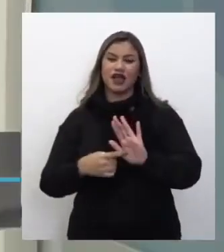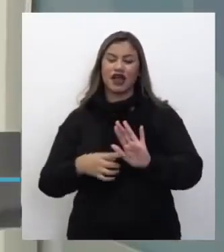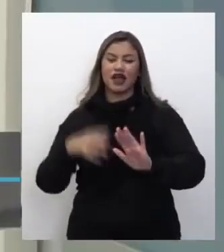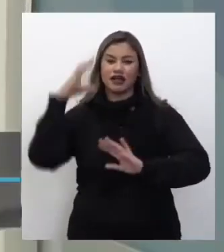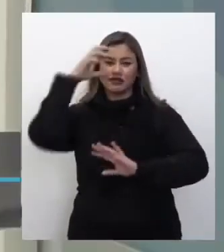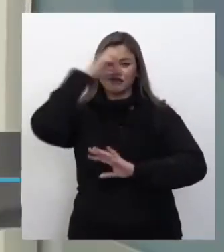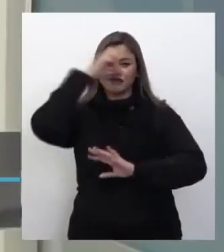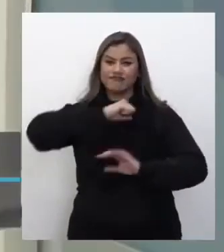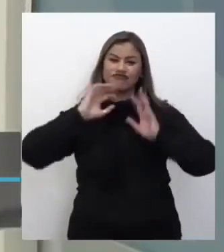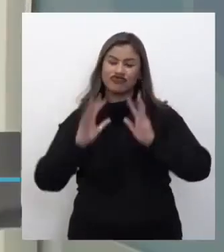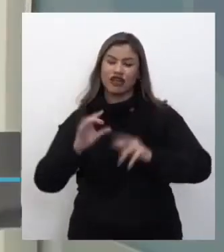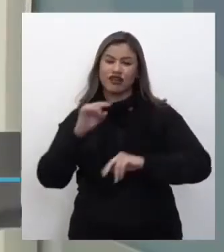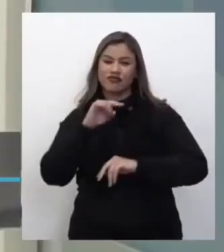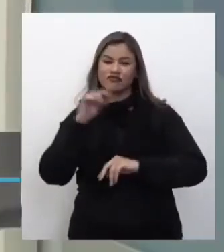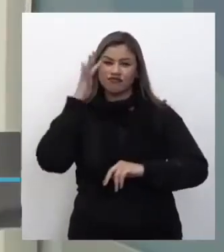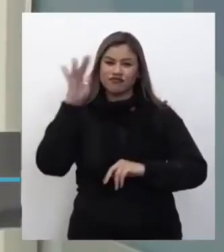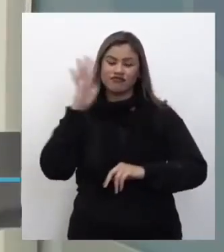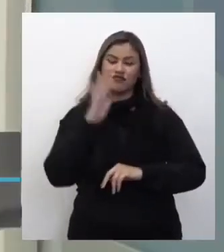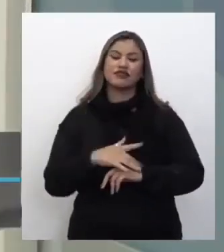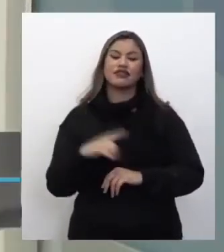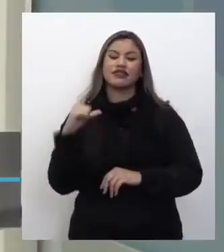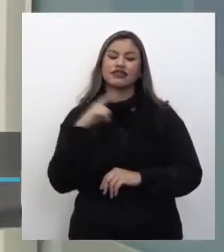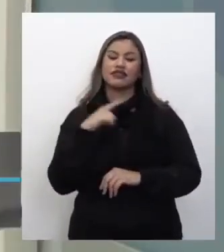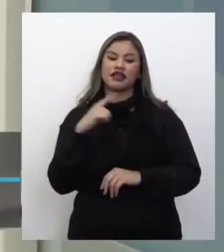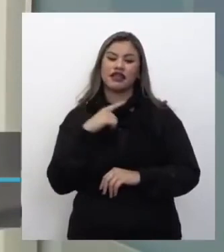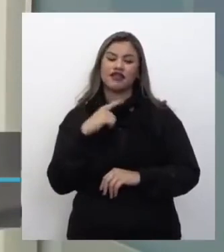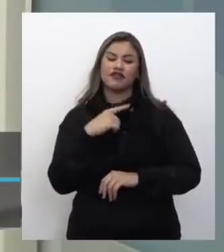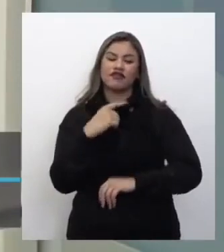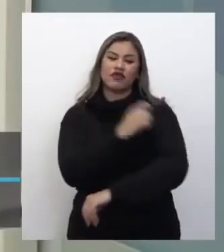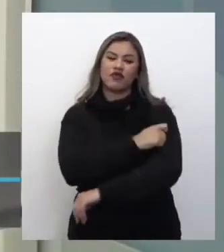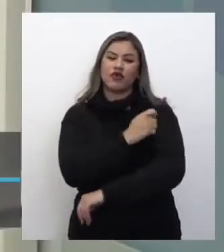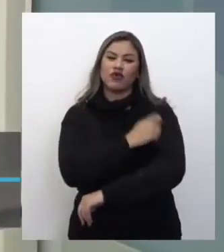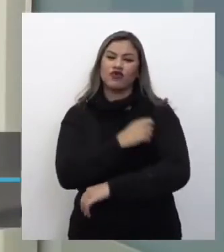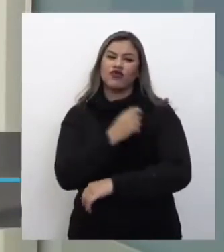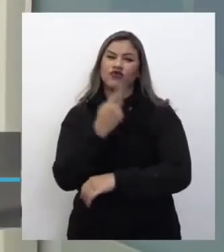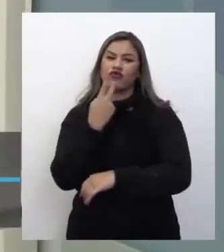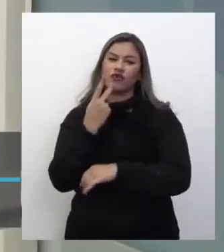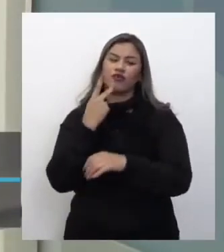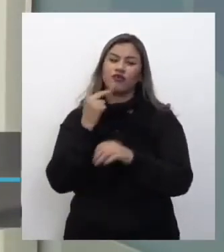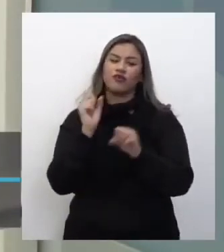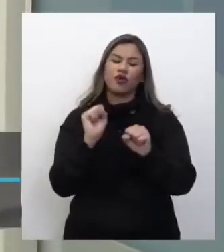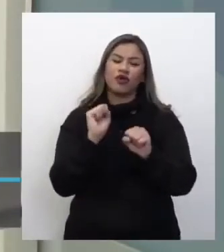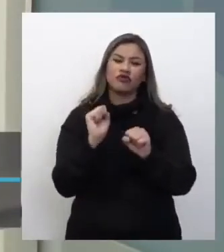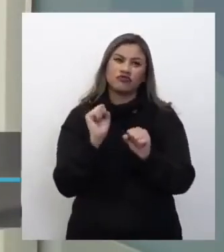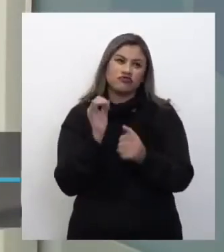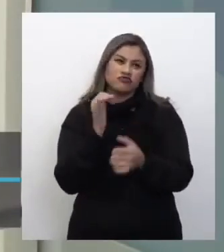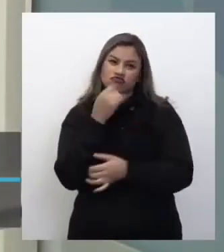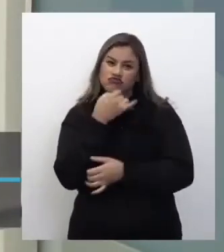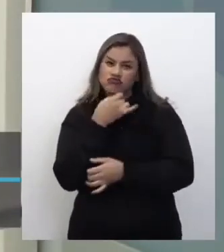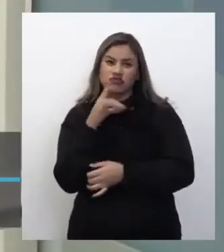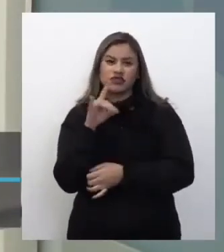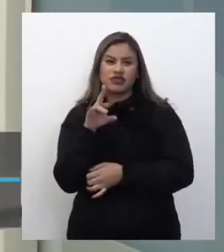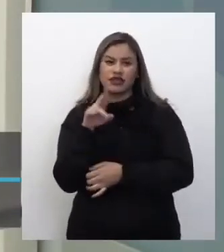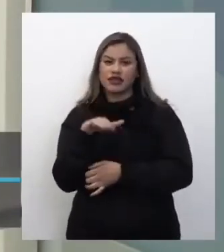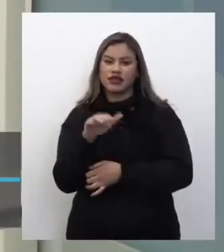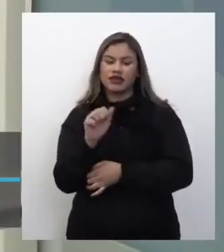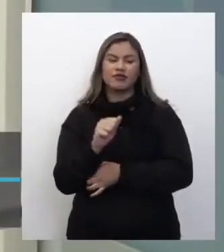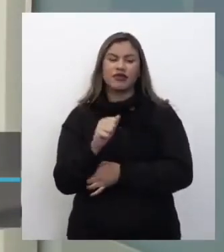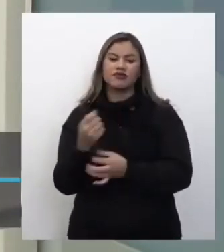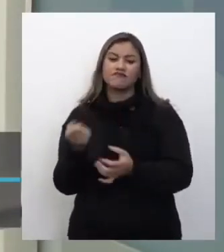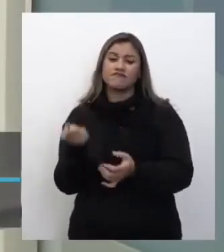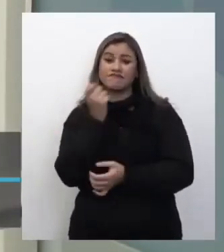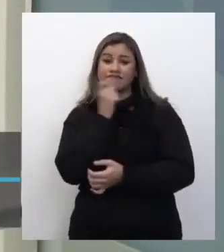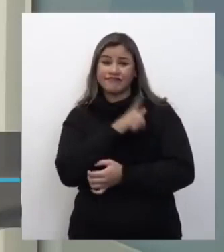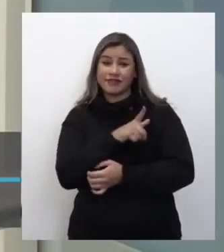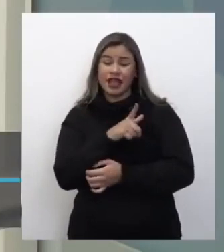vocês pensam. Teve um aluno que falou, eu acho que pode ser drama e comédia. Só a questão do achar, esse aluno